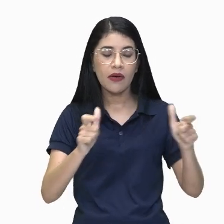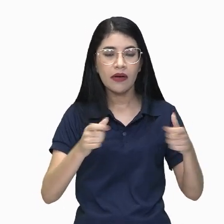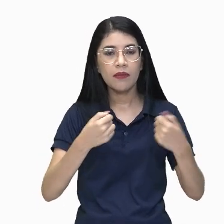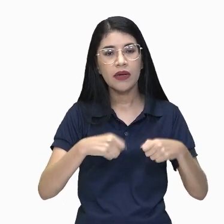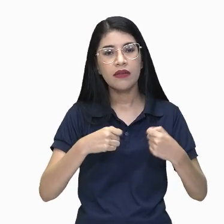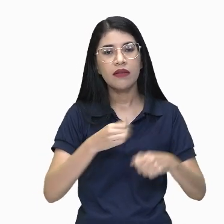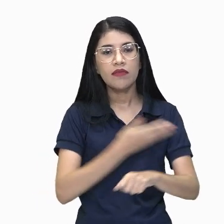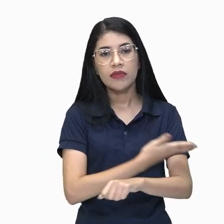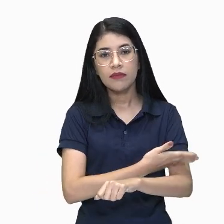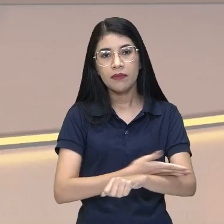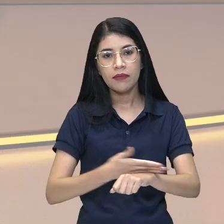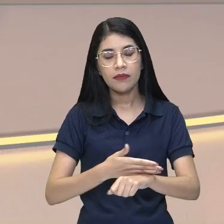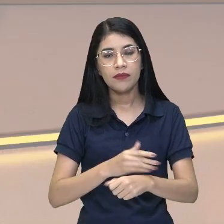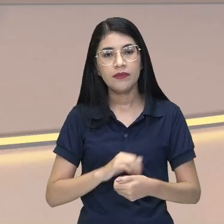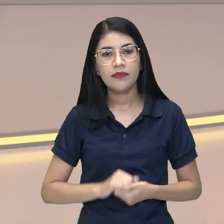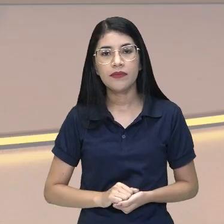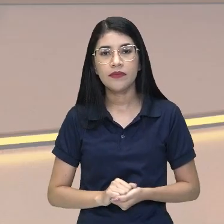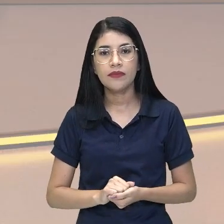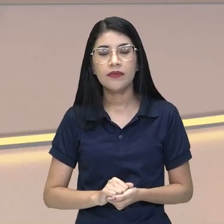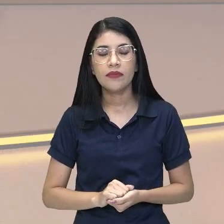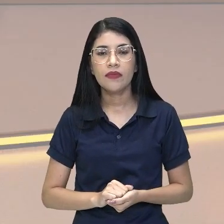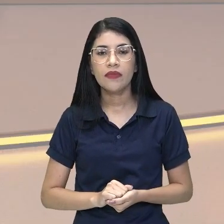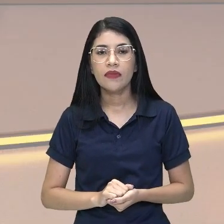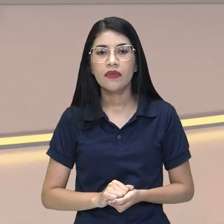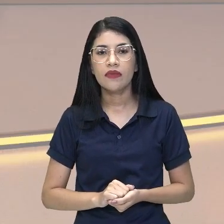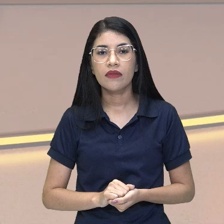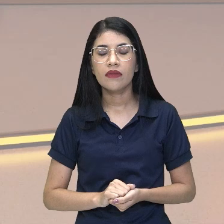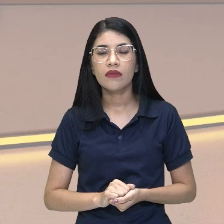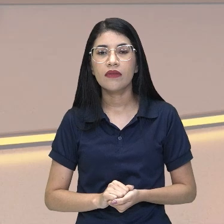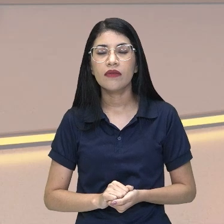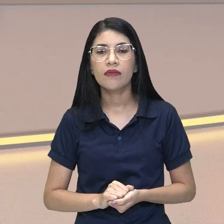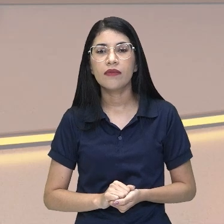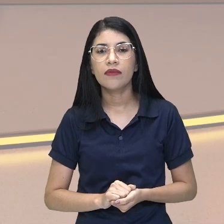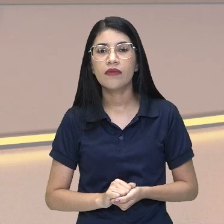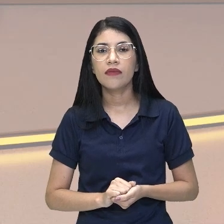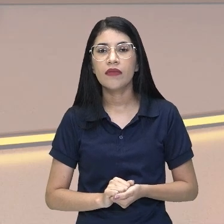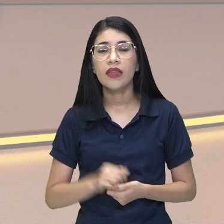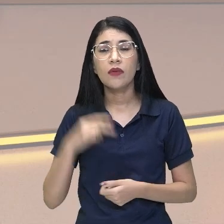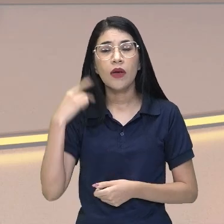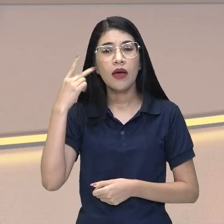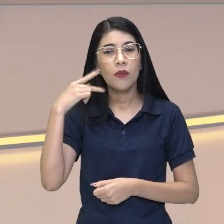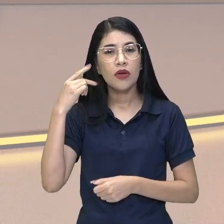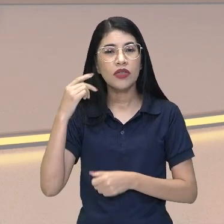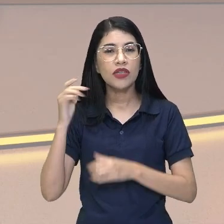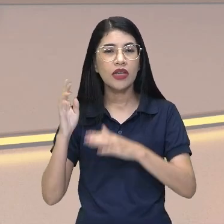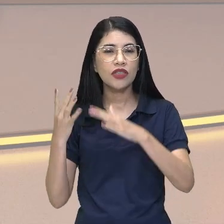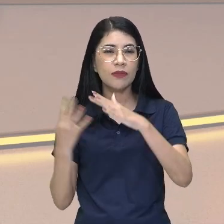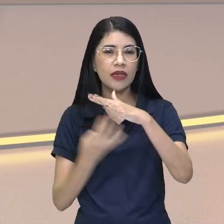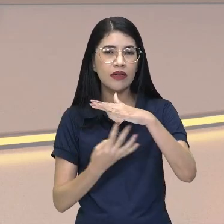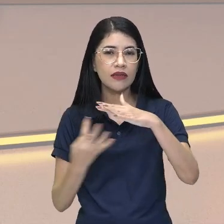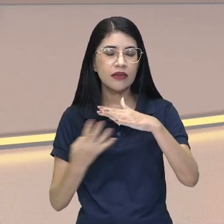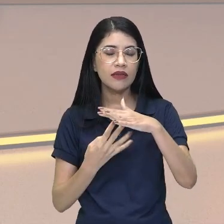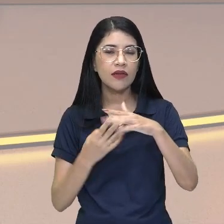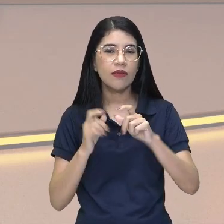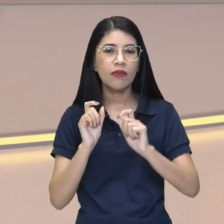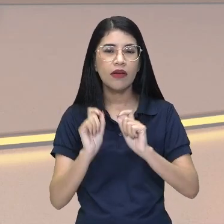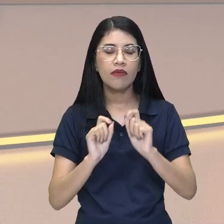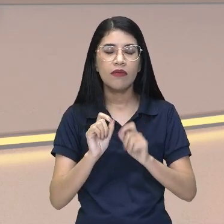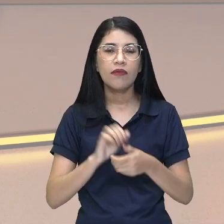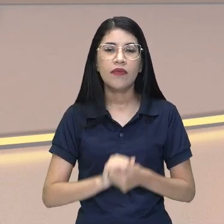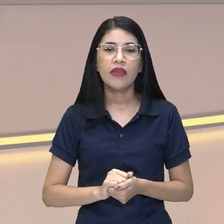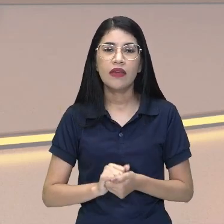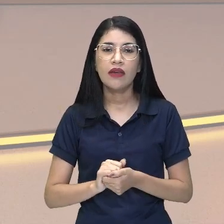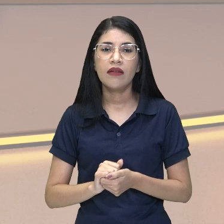o povo brasileiro. Então, a política migratória do governo, ela vai subsidiar a viagem do